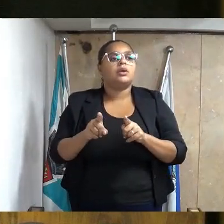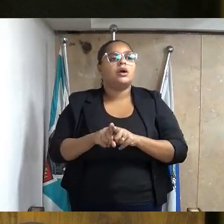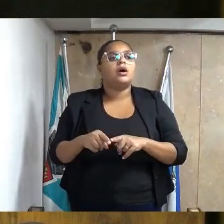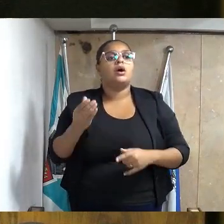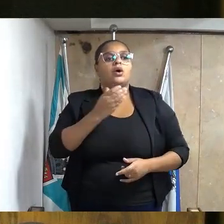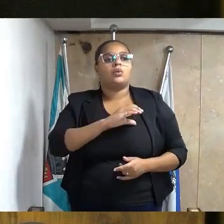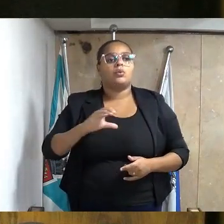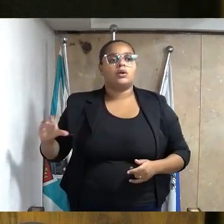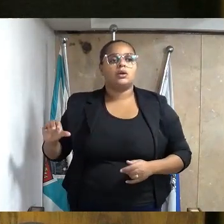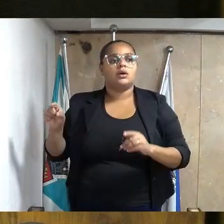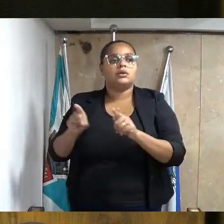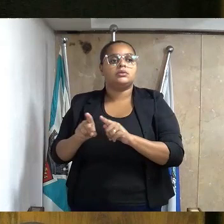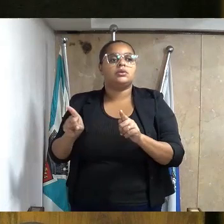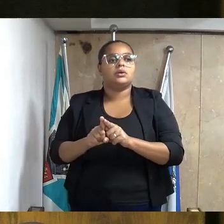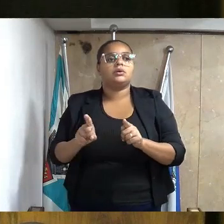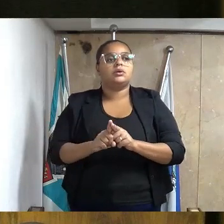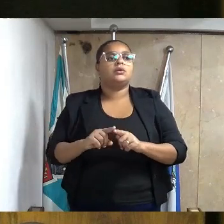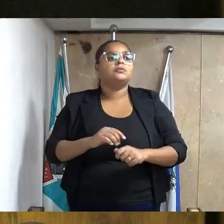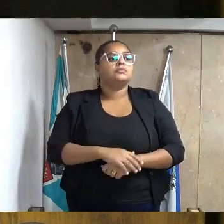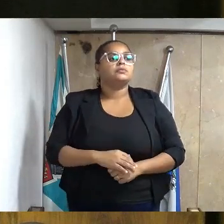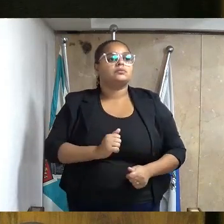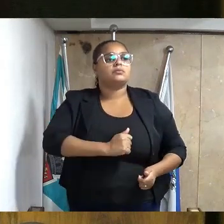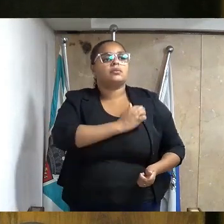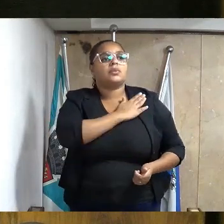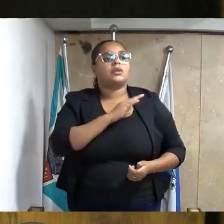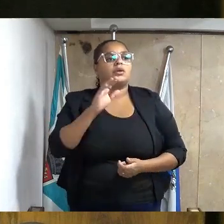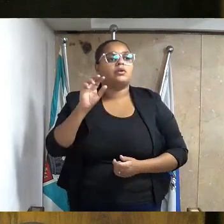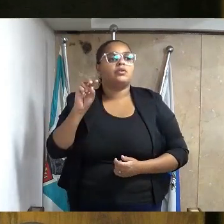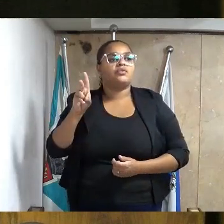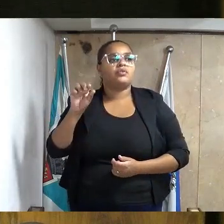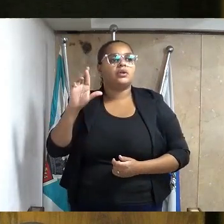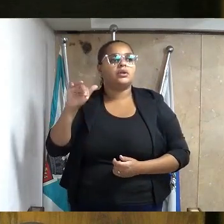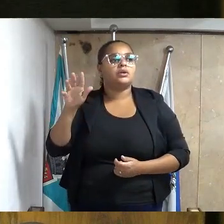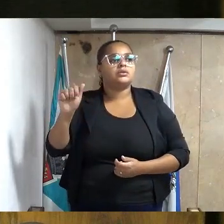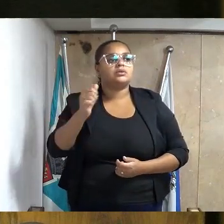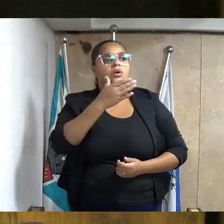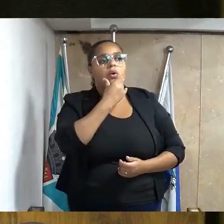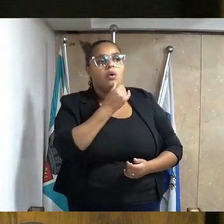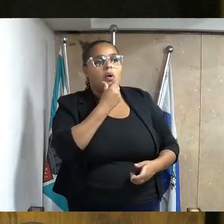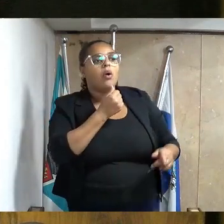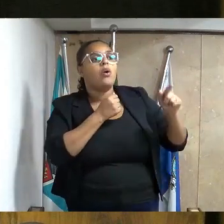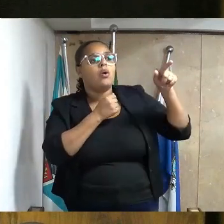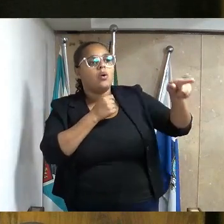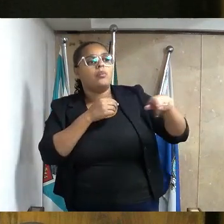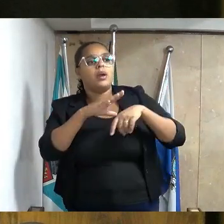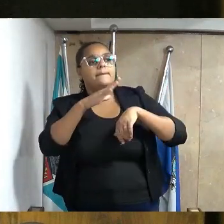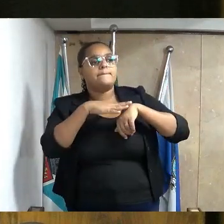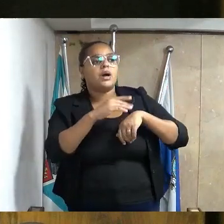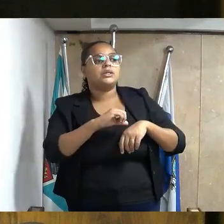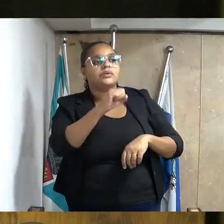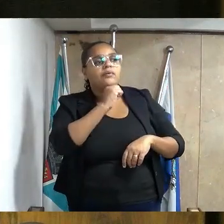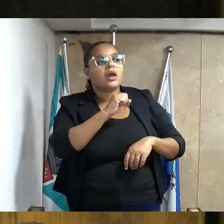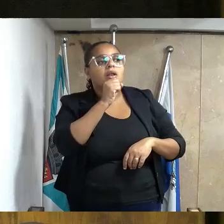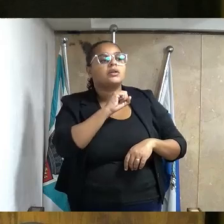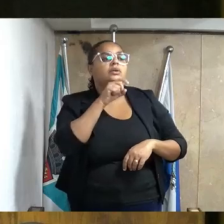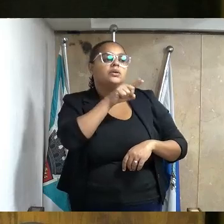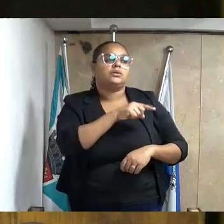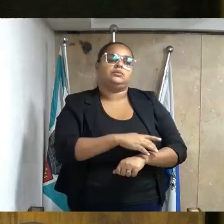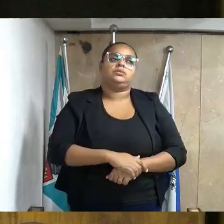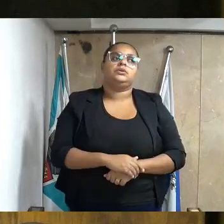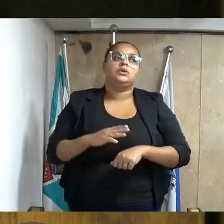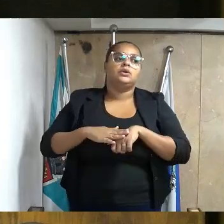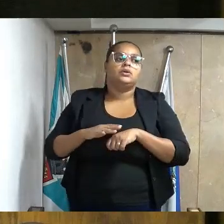representada pelo meu general Evilásio, ali aquele moço que manda ali, aquele mais antigo ali. E